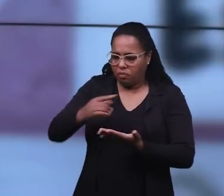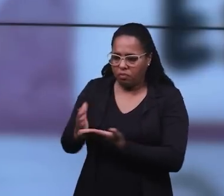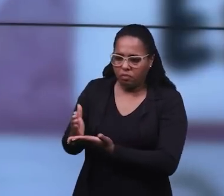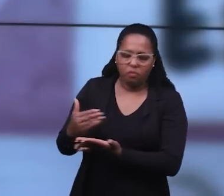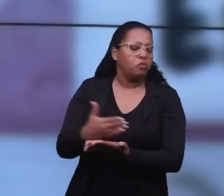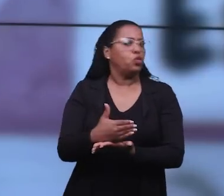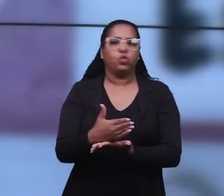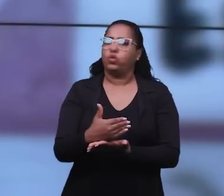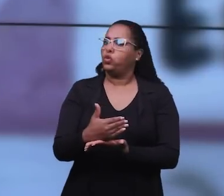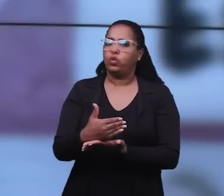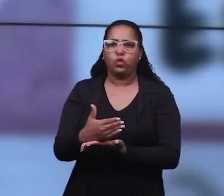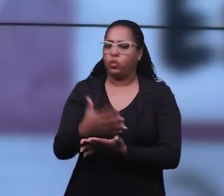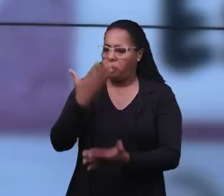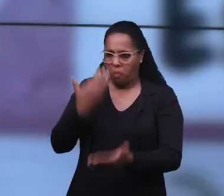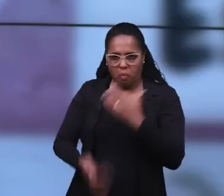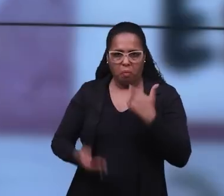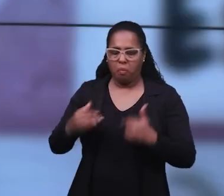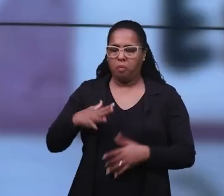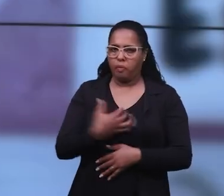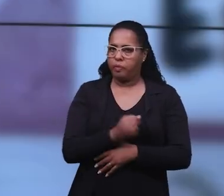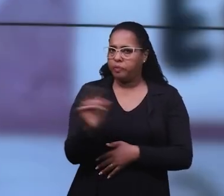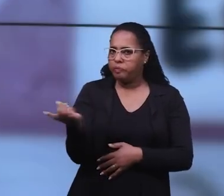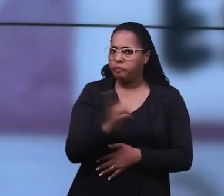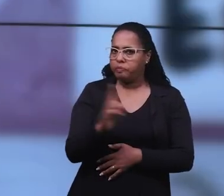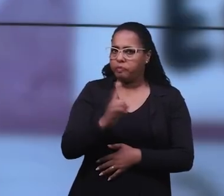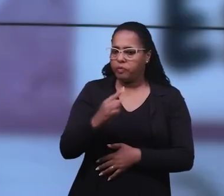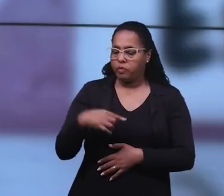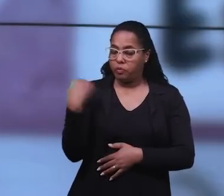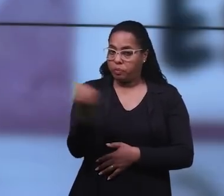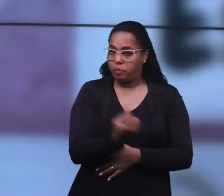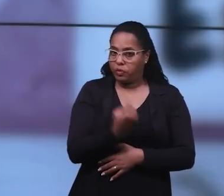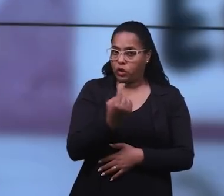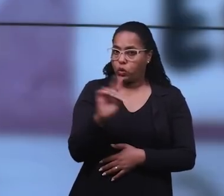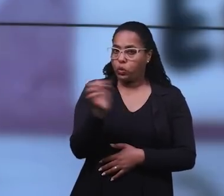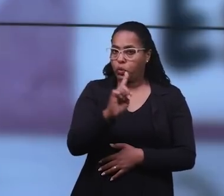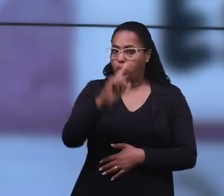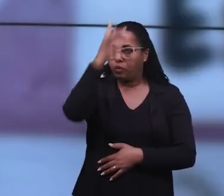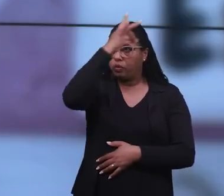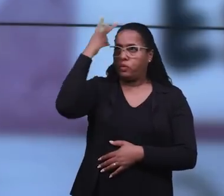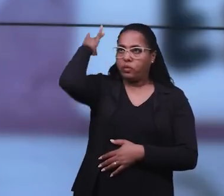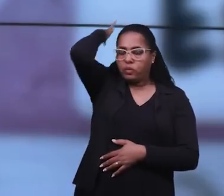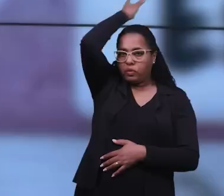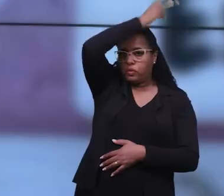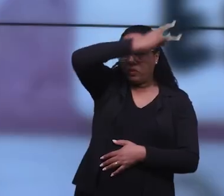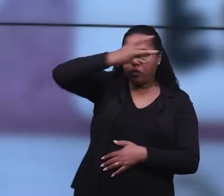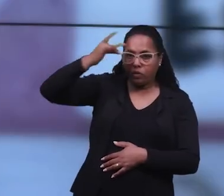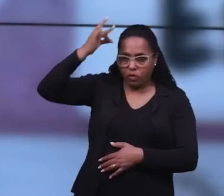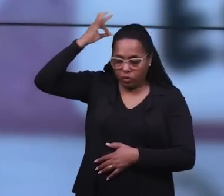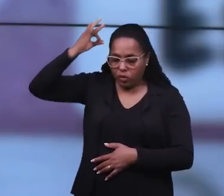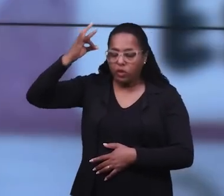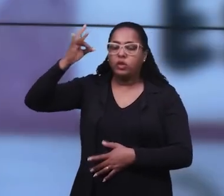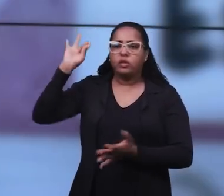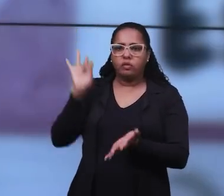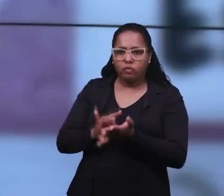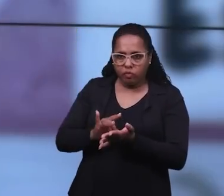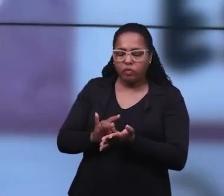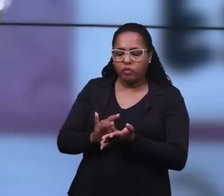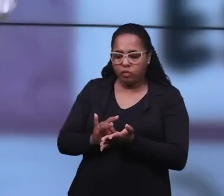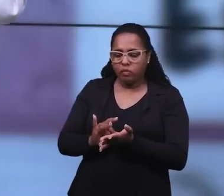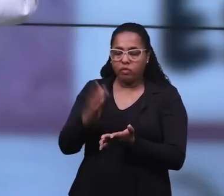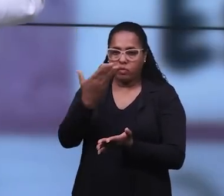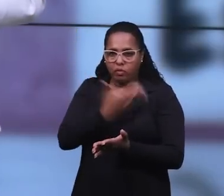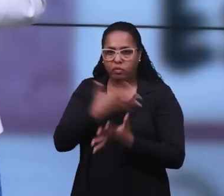nos desviar, não vamos perder a salvação, não estamos sozinhos. O Espírito Santo é o nosso fiel